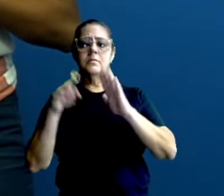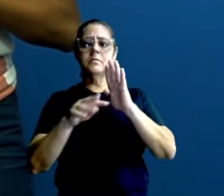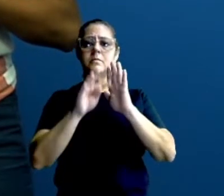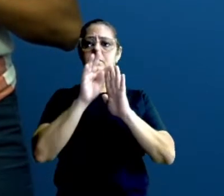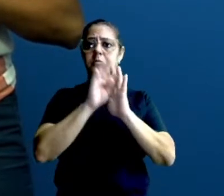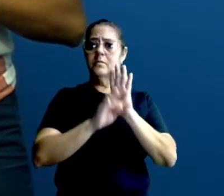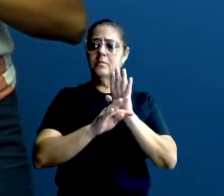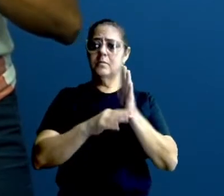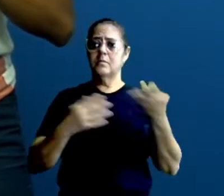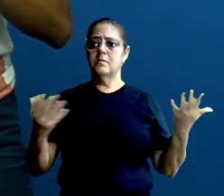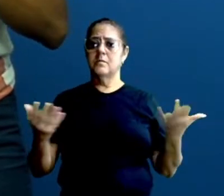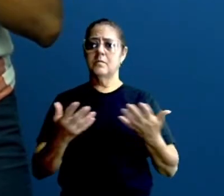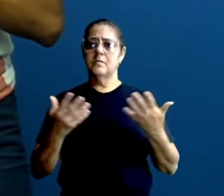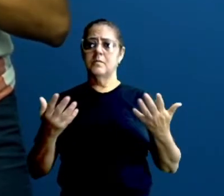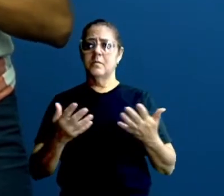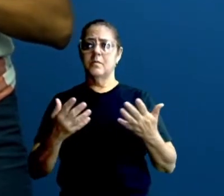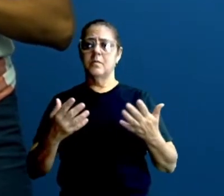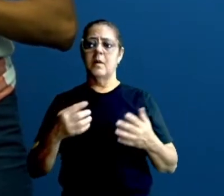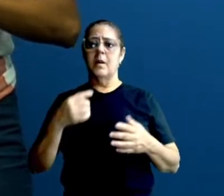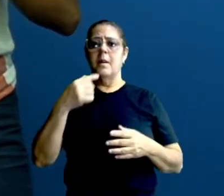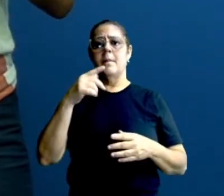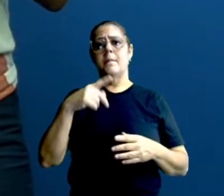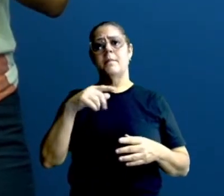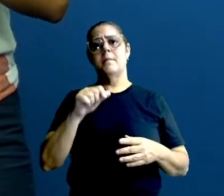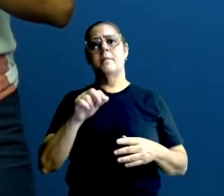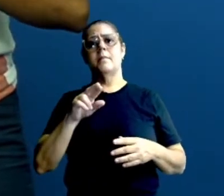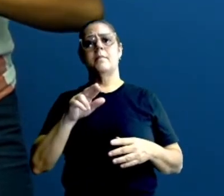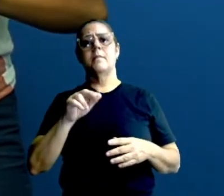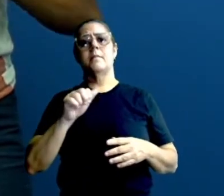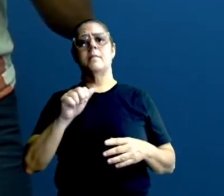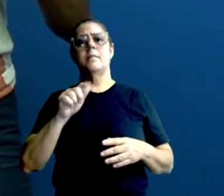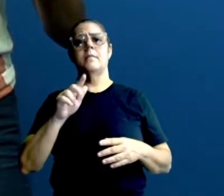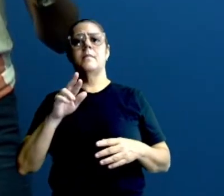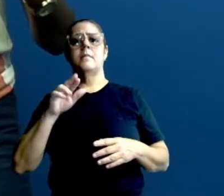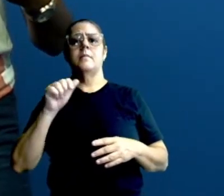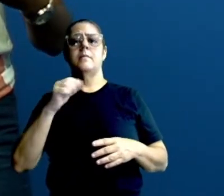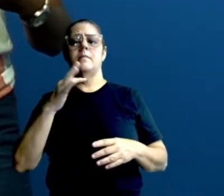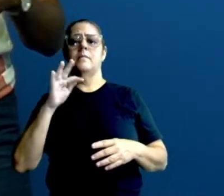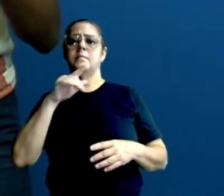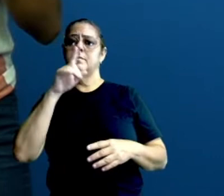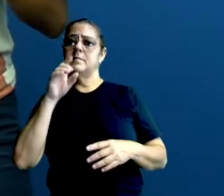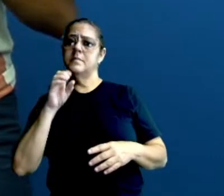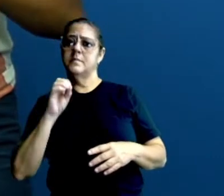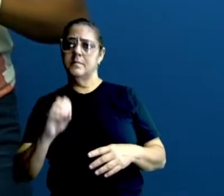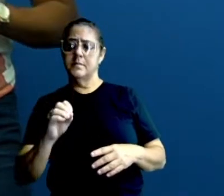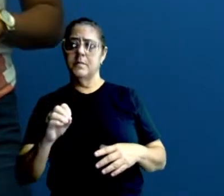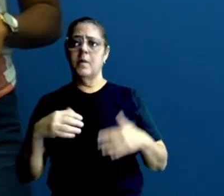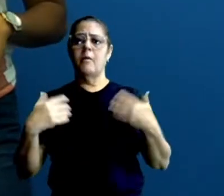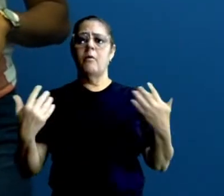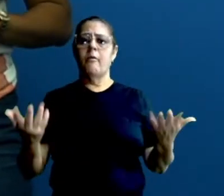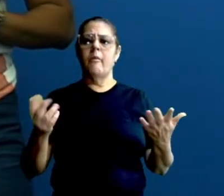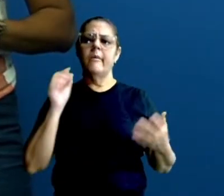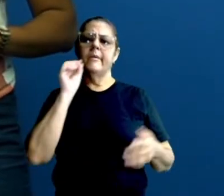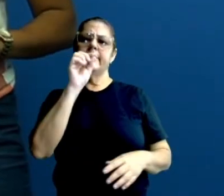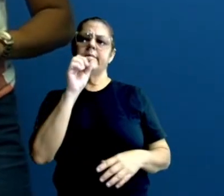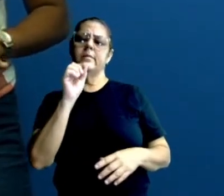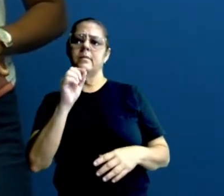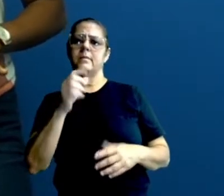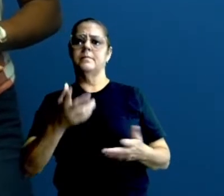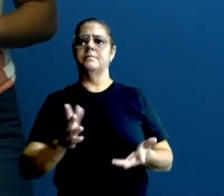saber mais um pouquinho sobre o tema de hoje que é para a gravação Será que você aí de casa sabe o que é ou já ouviu falar é